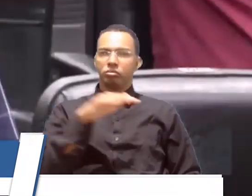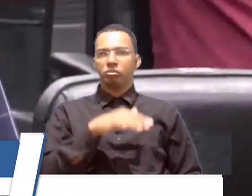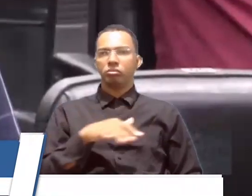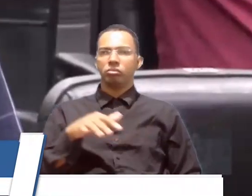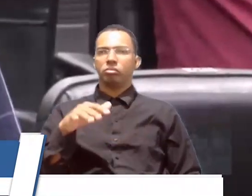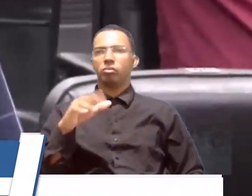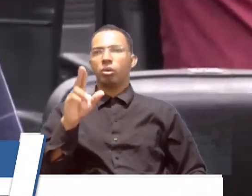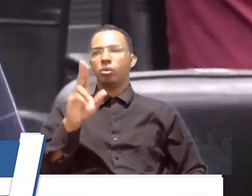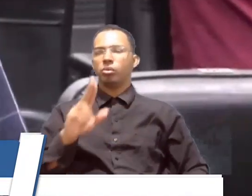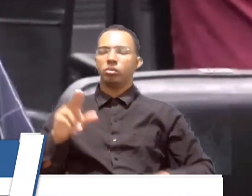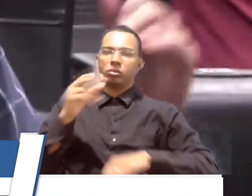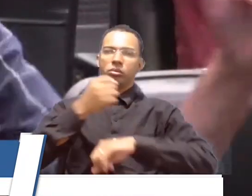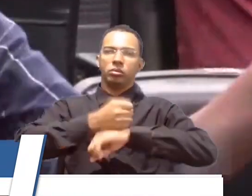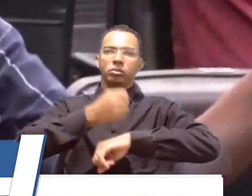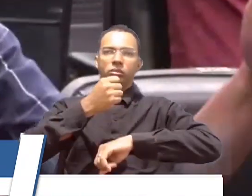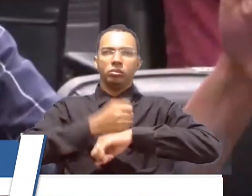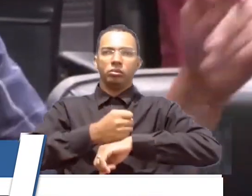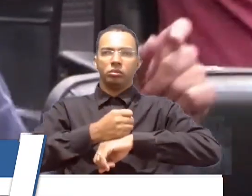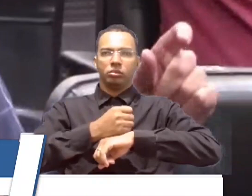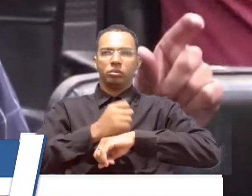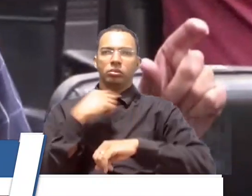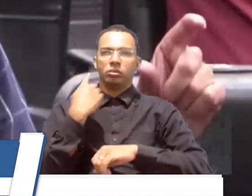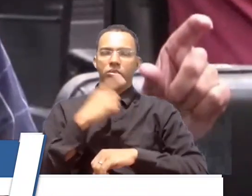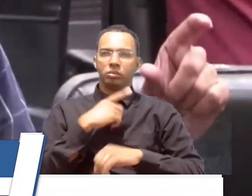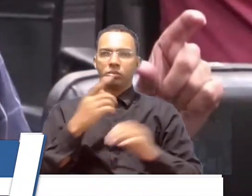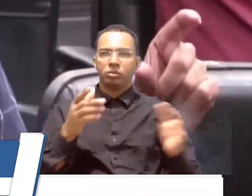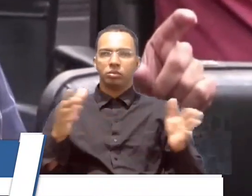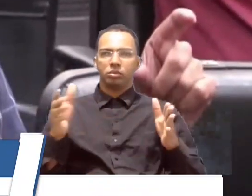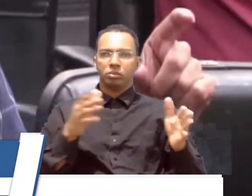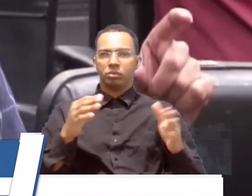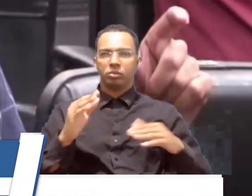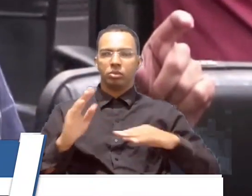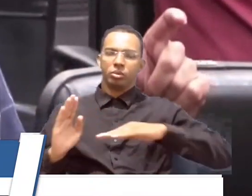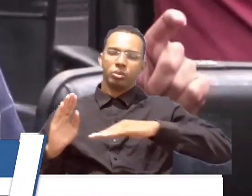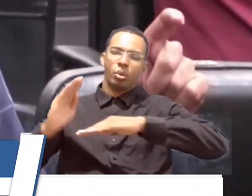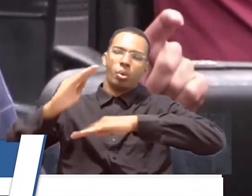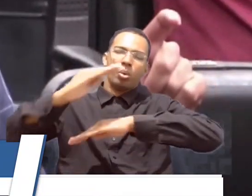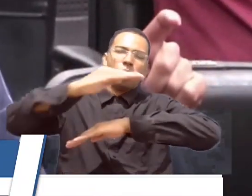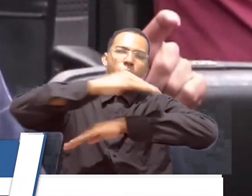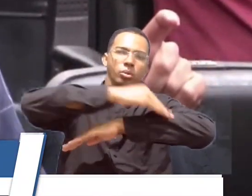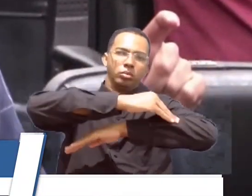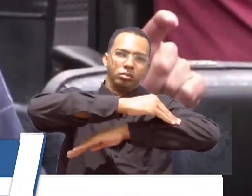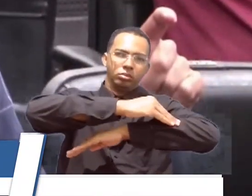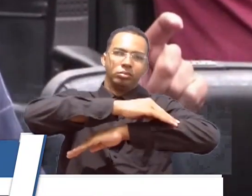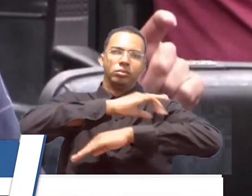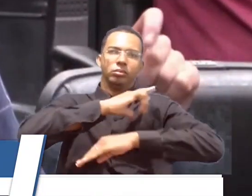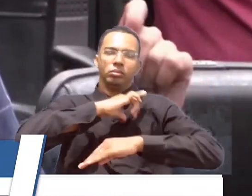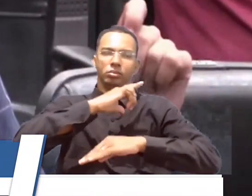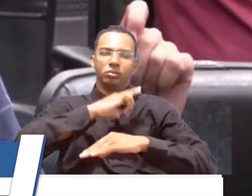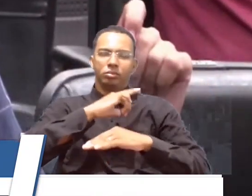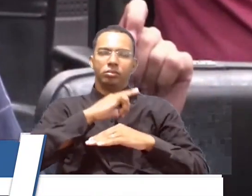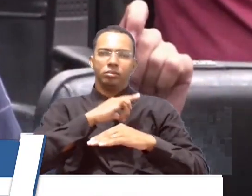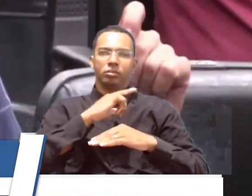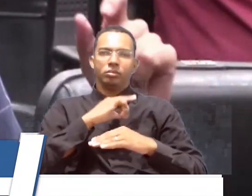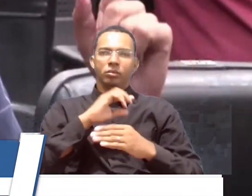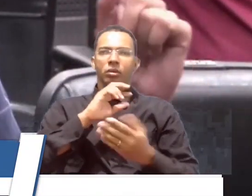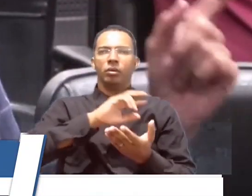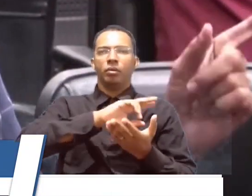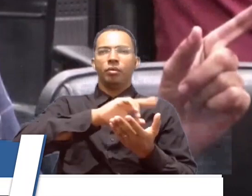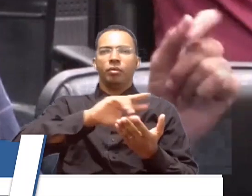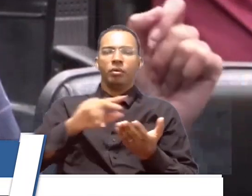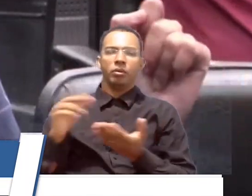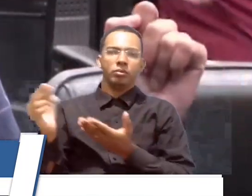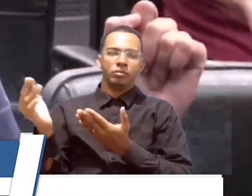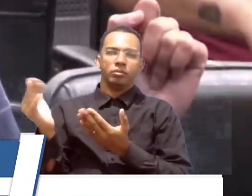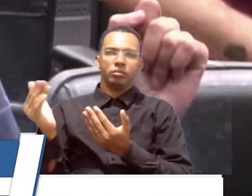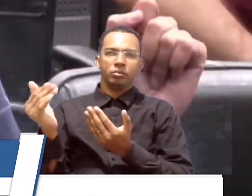Franca. Nós temos o trecho ali da ponte que passa milhares de jovens que